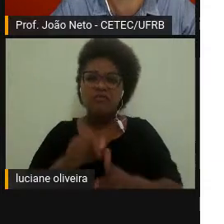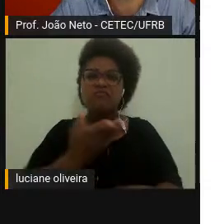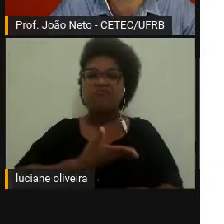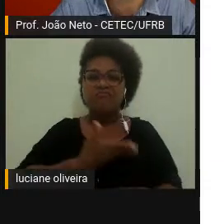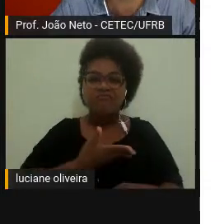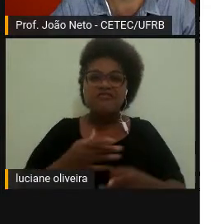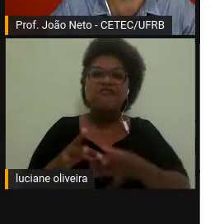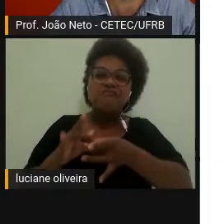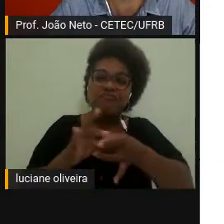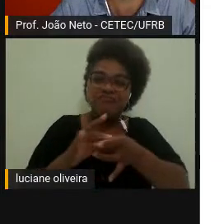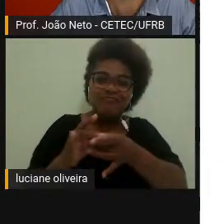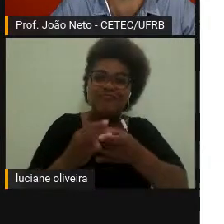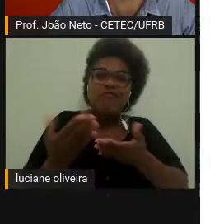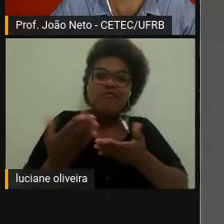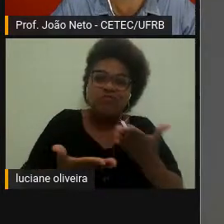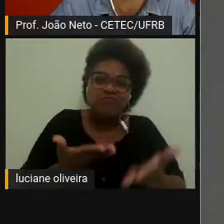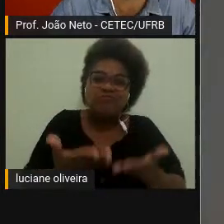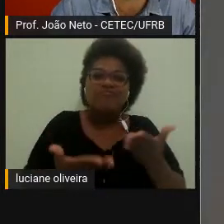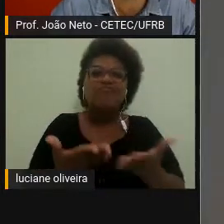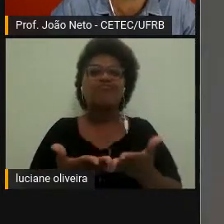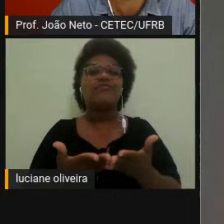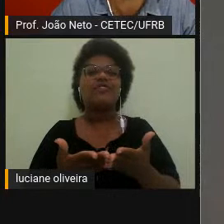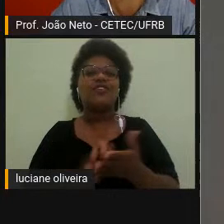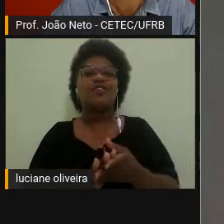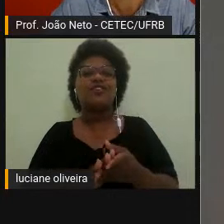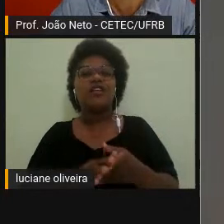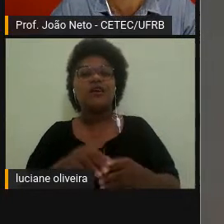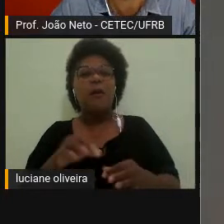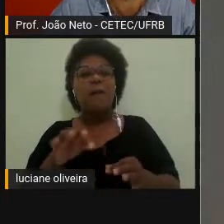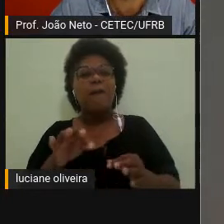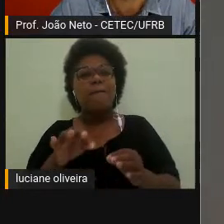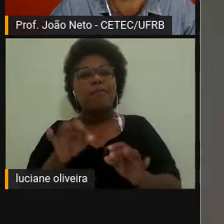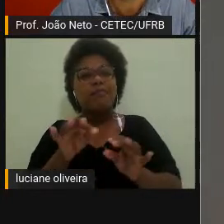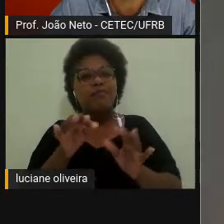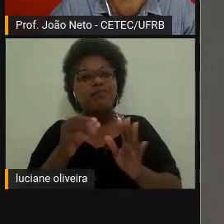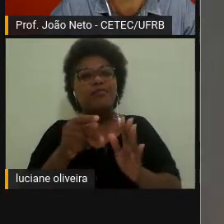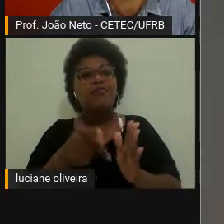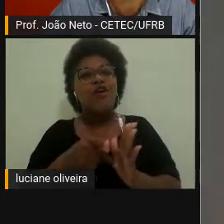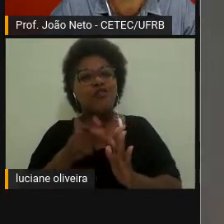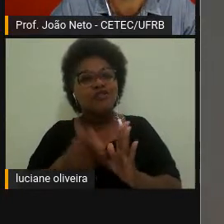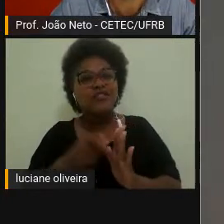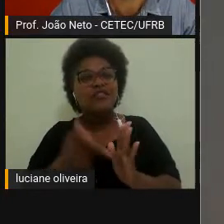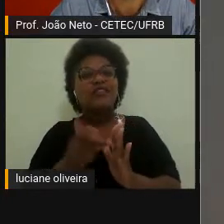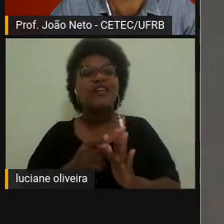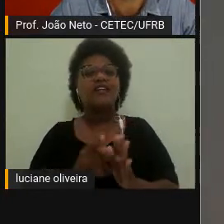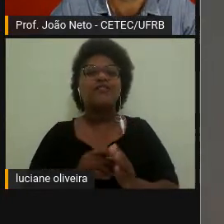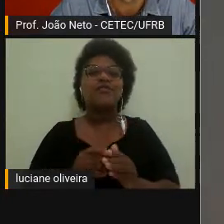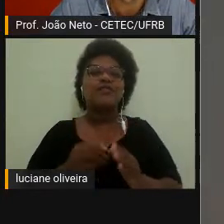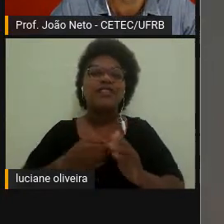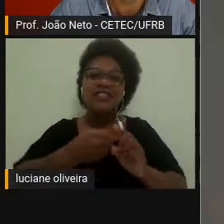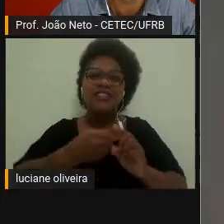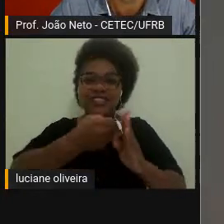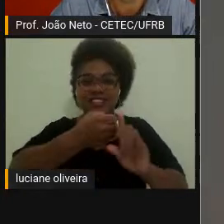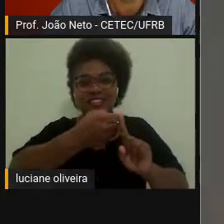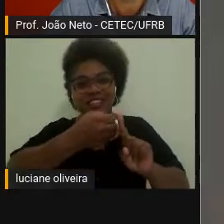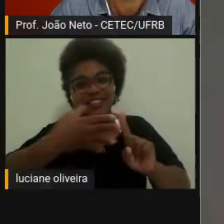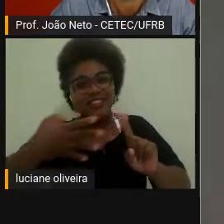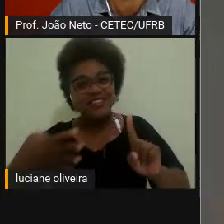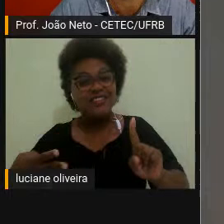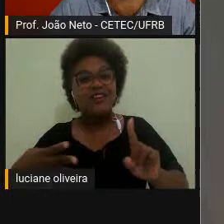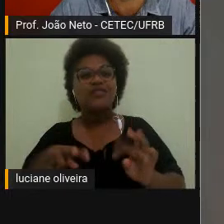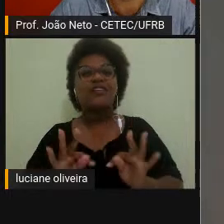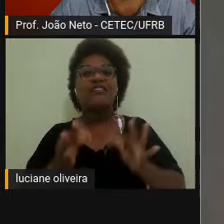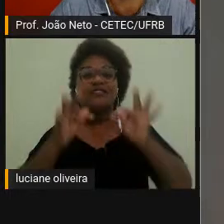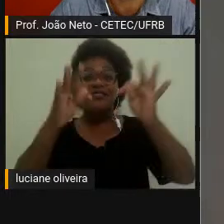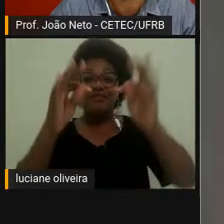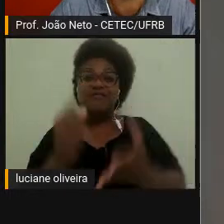e de extensão em tecnologia assistiva a nós temos também a